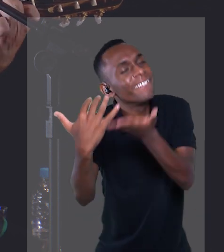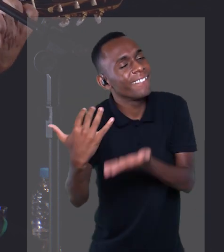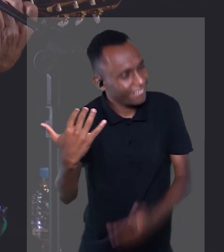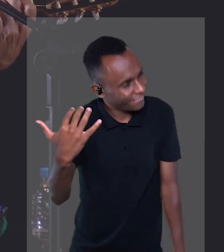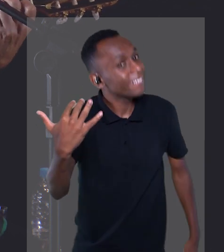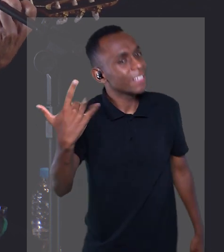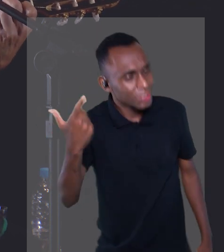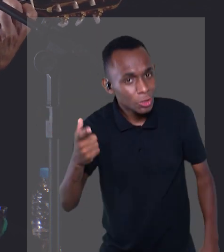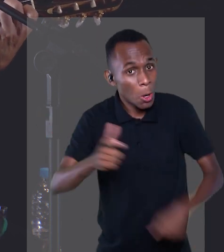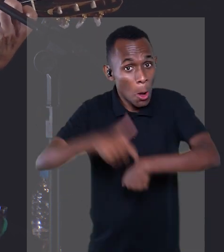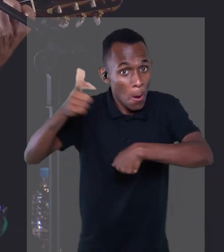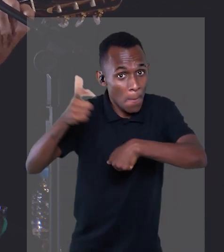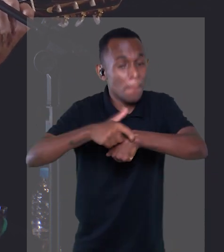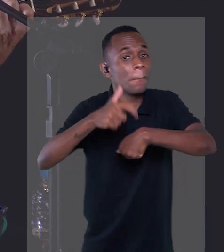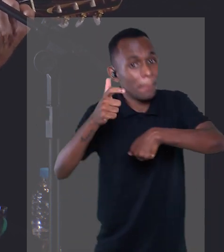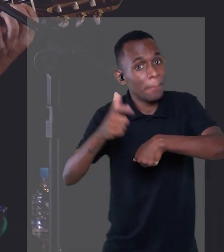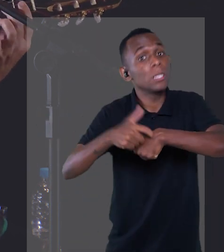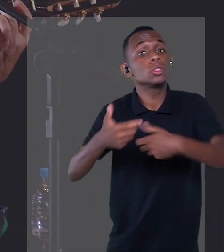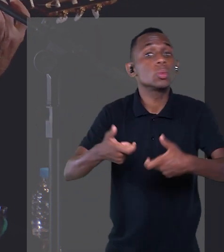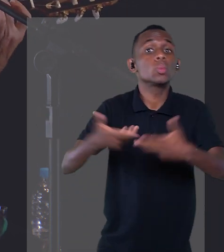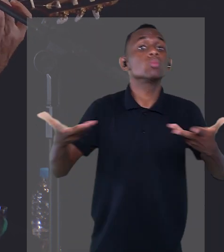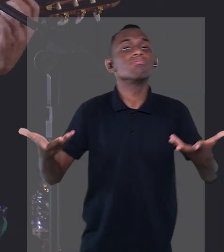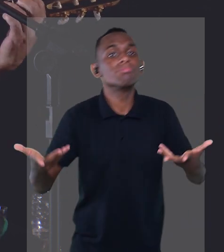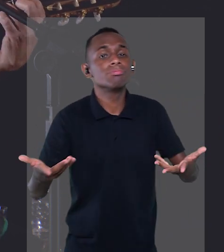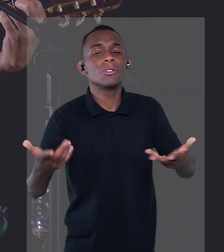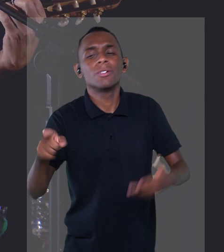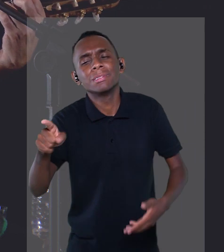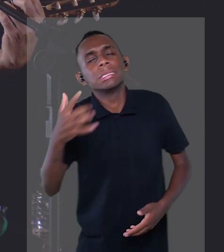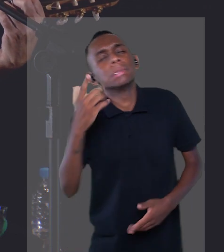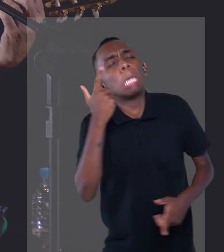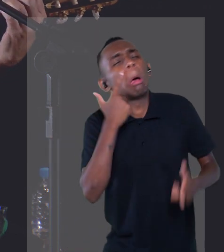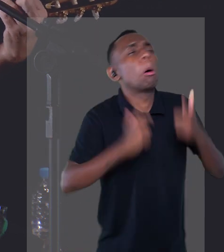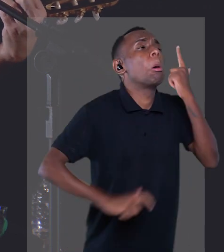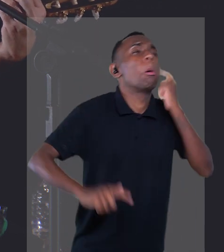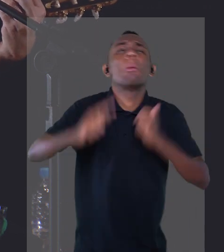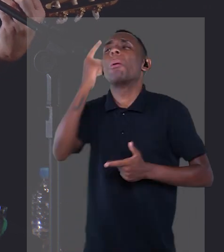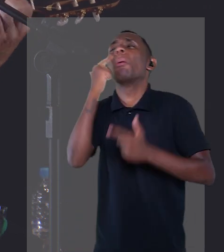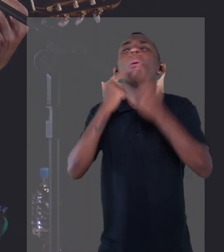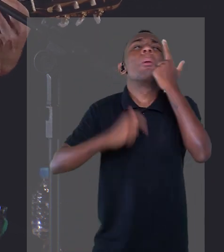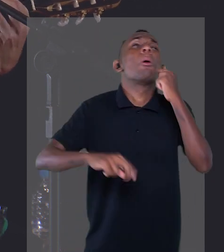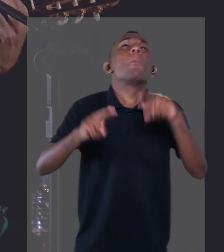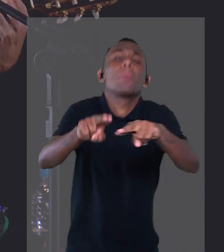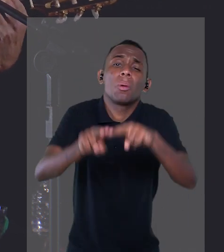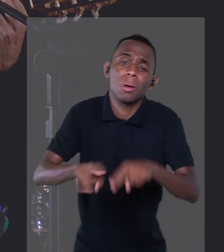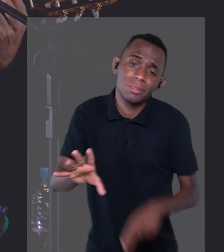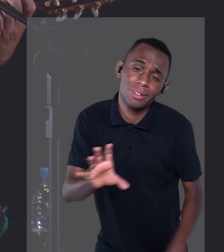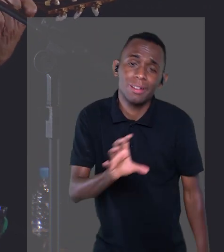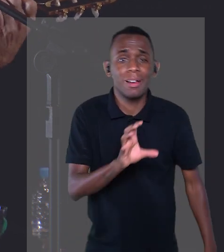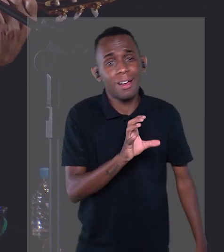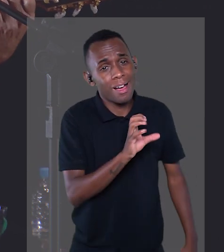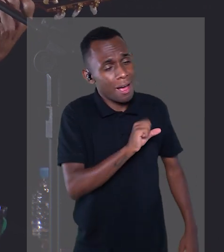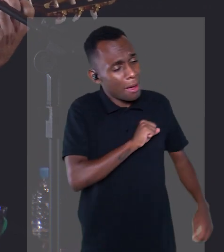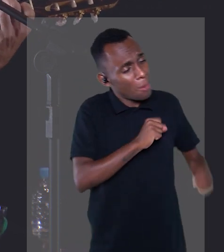pra quando chorar de amor, encher de novo